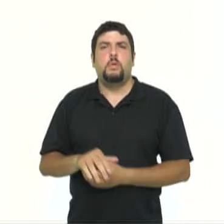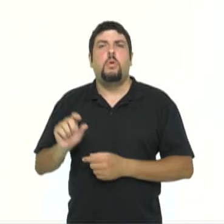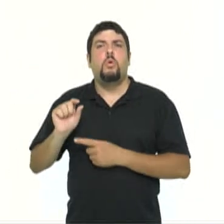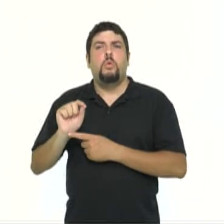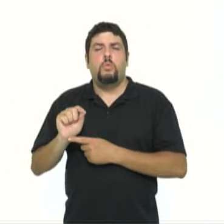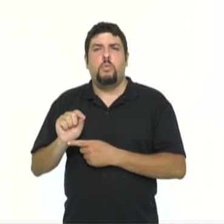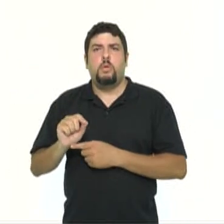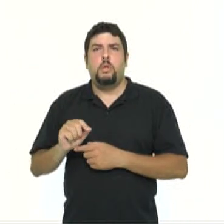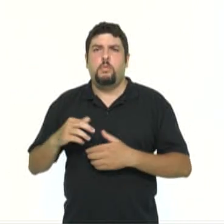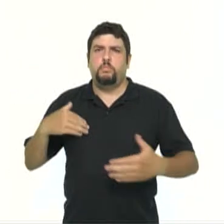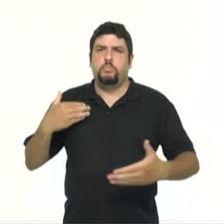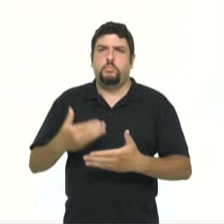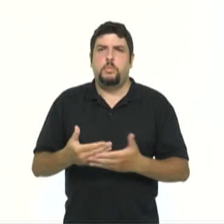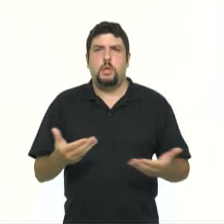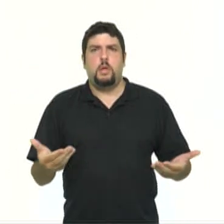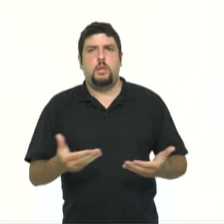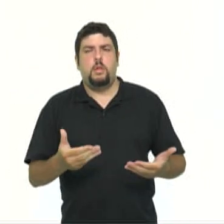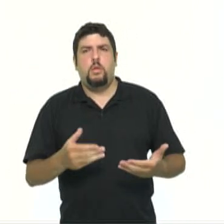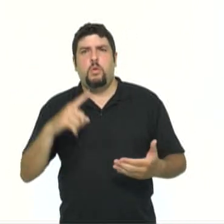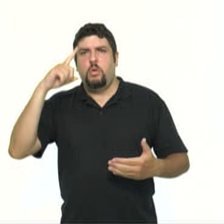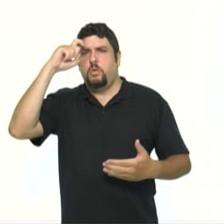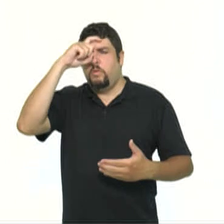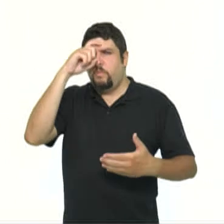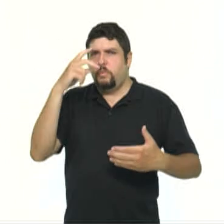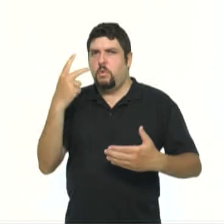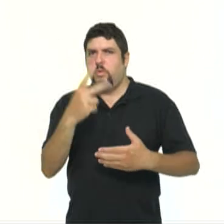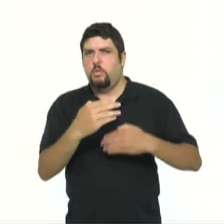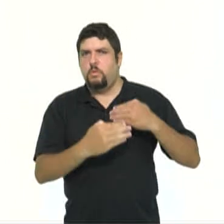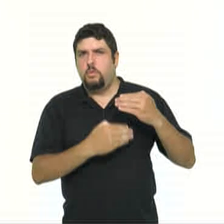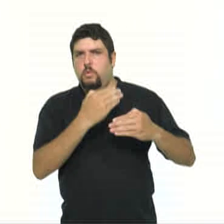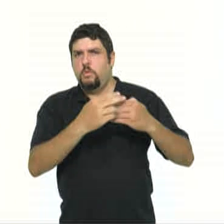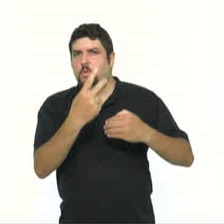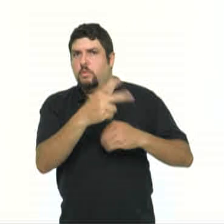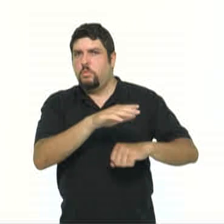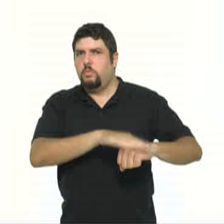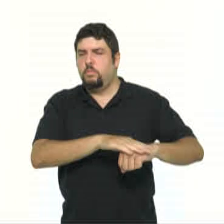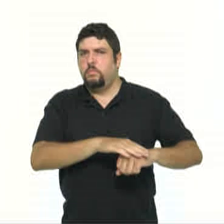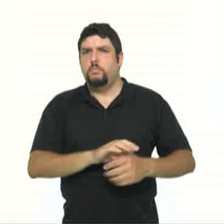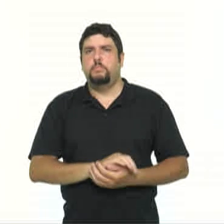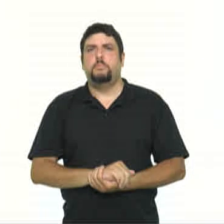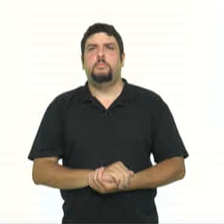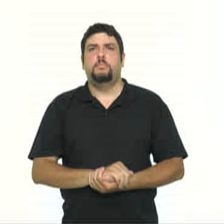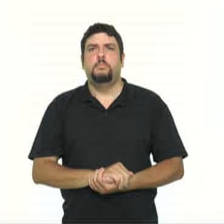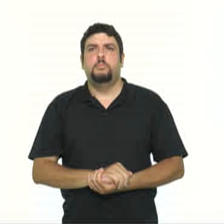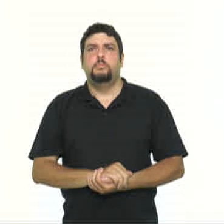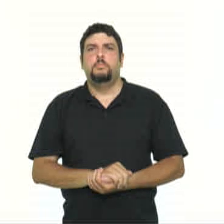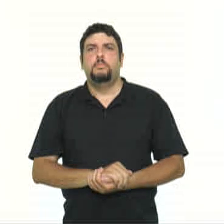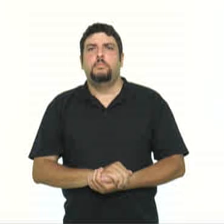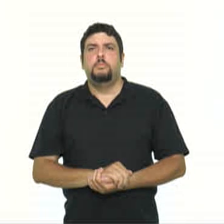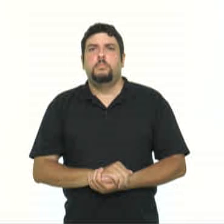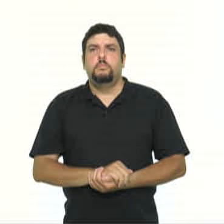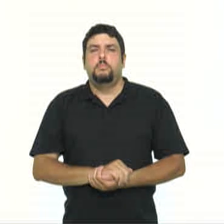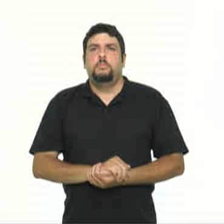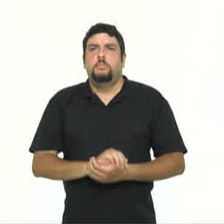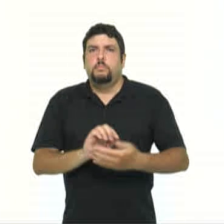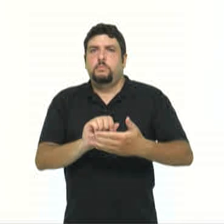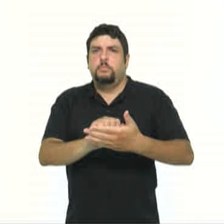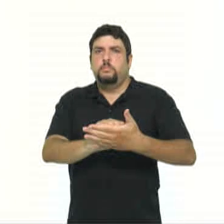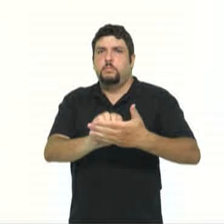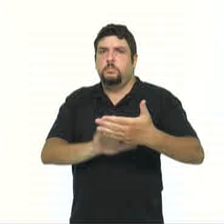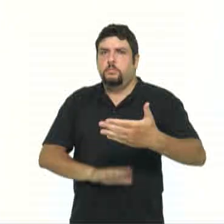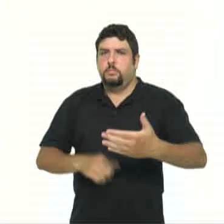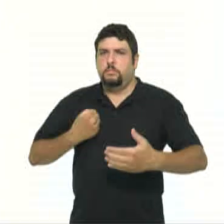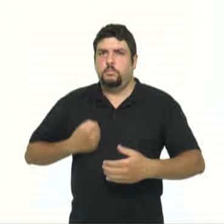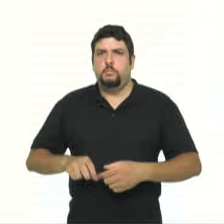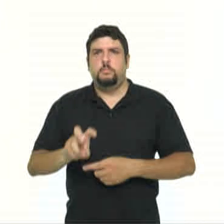dificulta, ainda hoje, seu pleno desenvolvimento e sua autonomia. Atividade 5. Lá no começo, então, que